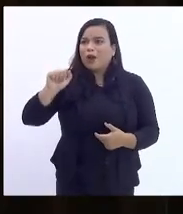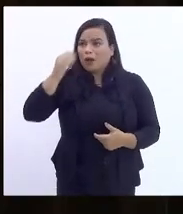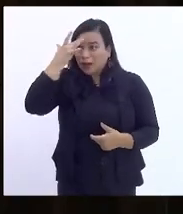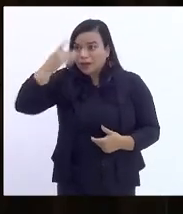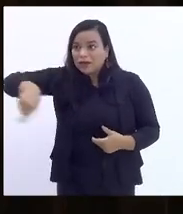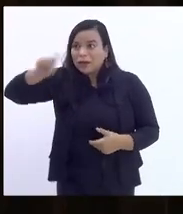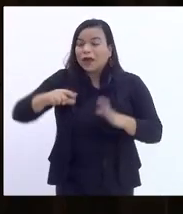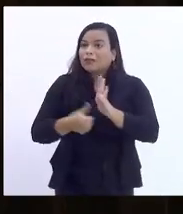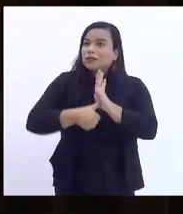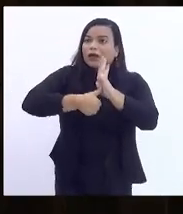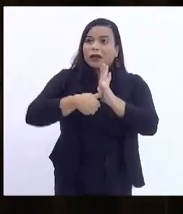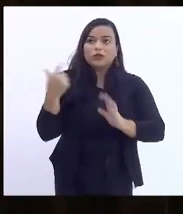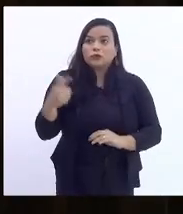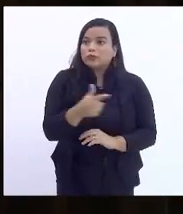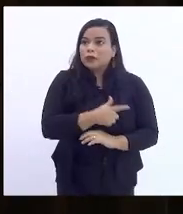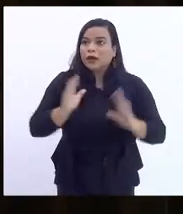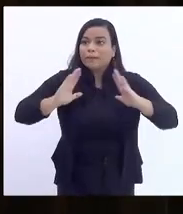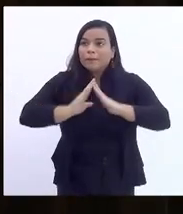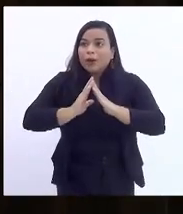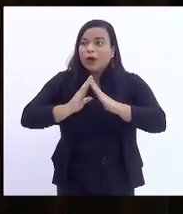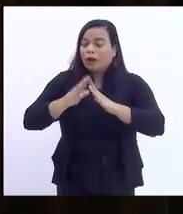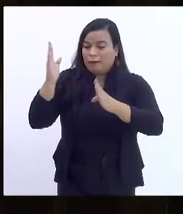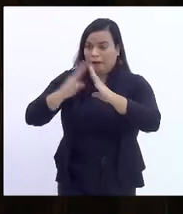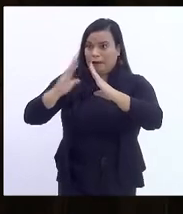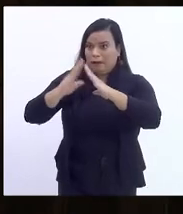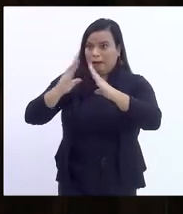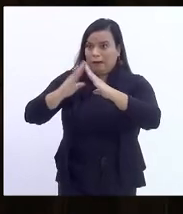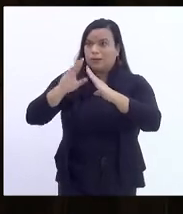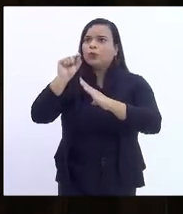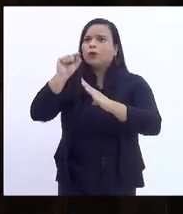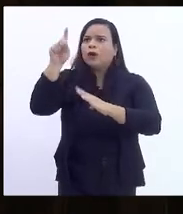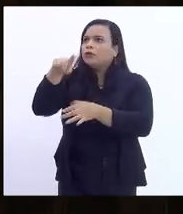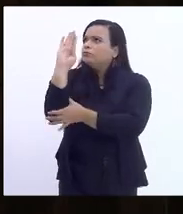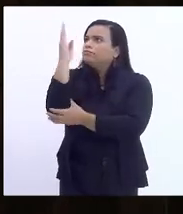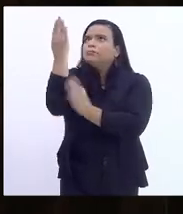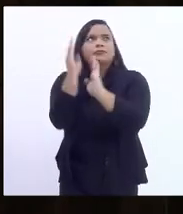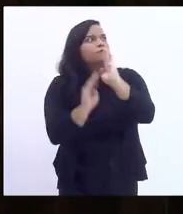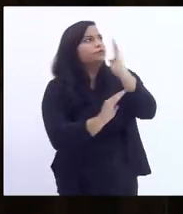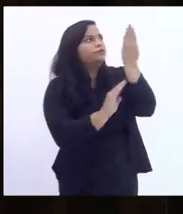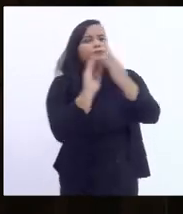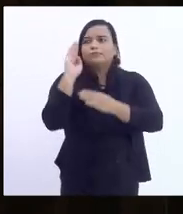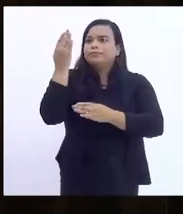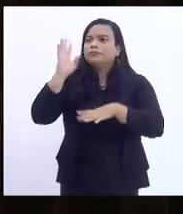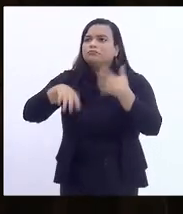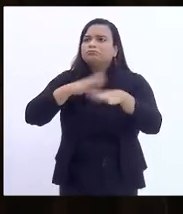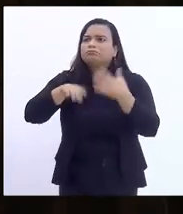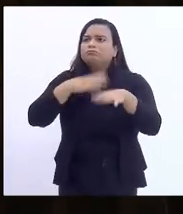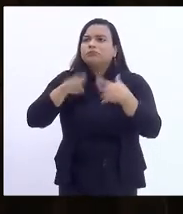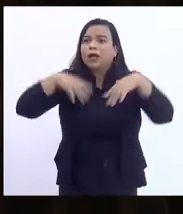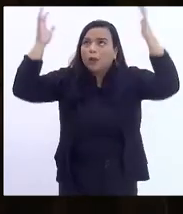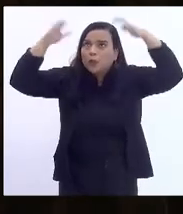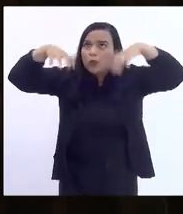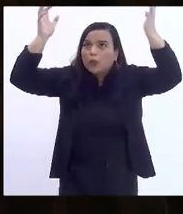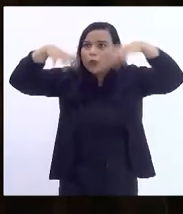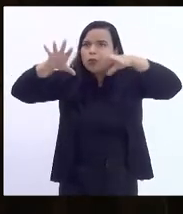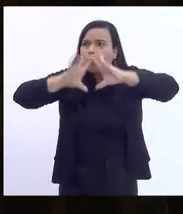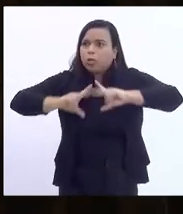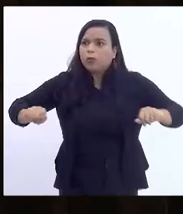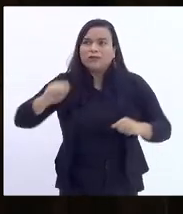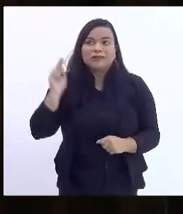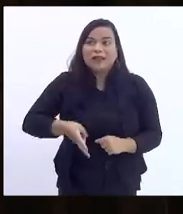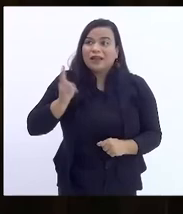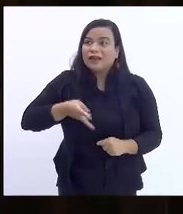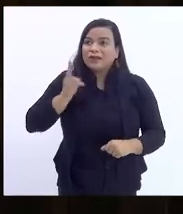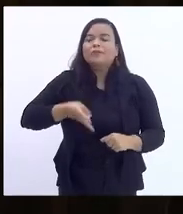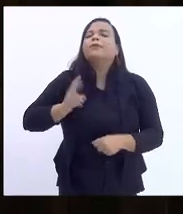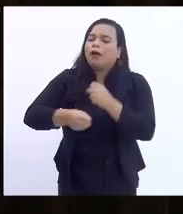né que elas moram em casas de pau-a-pique quando chove em Realengo acaba tudo ali é toda vez toda chuva é uma questão